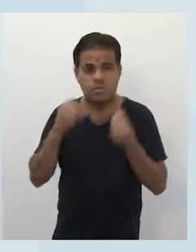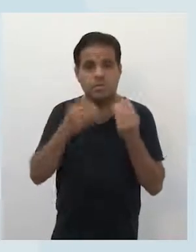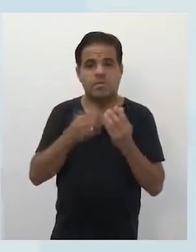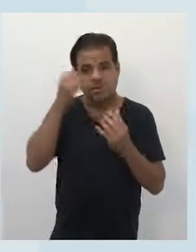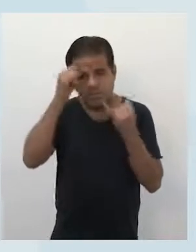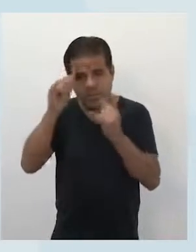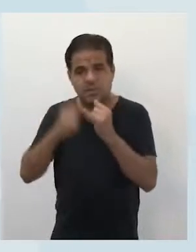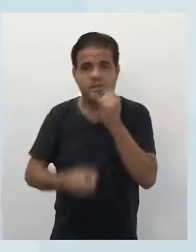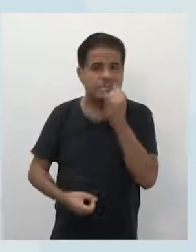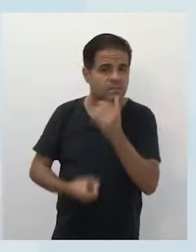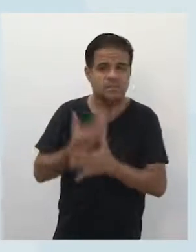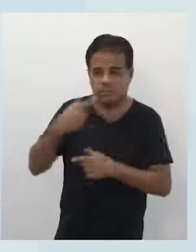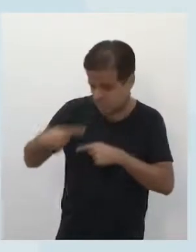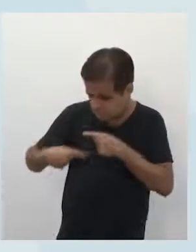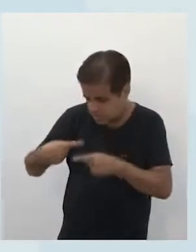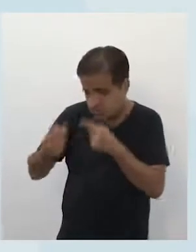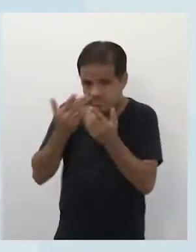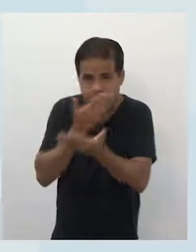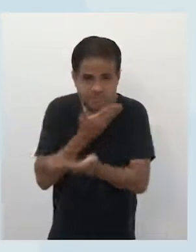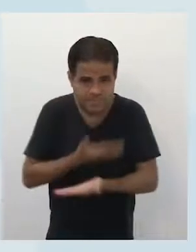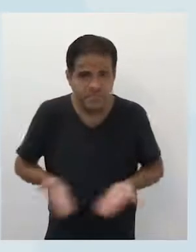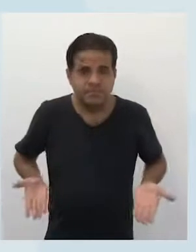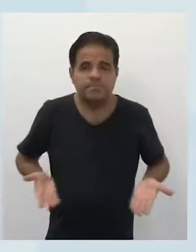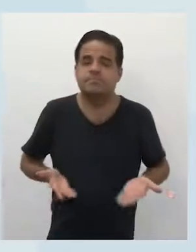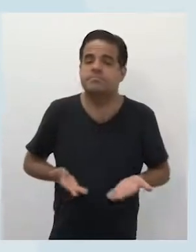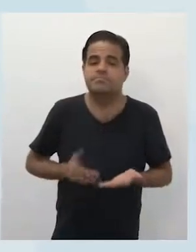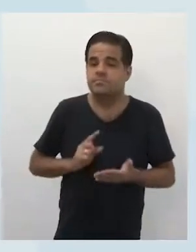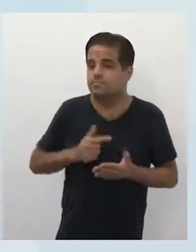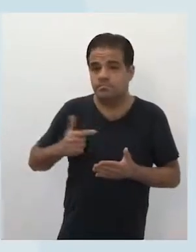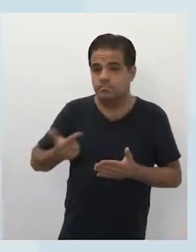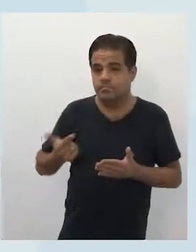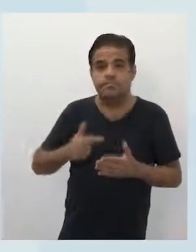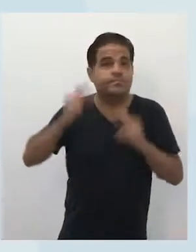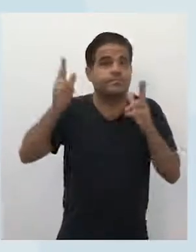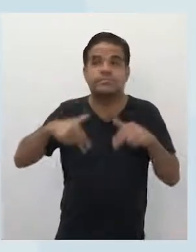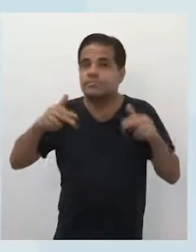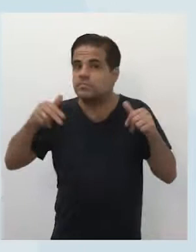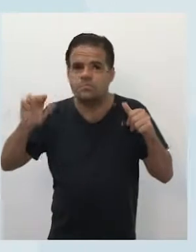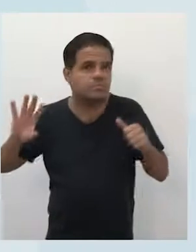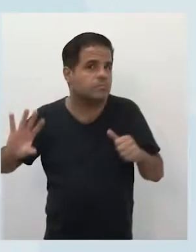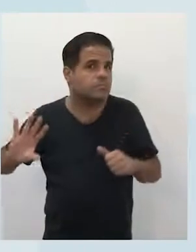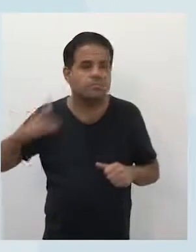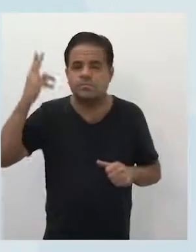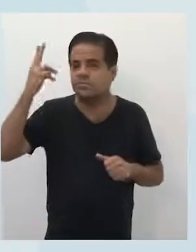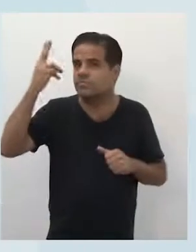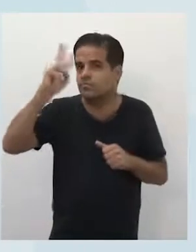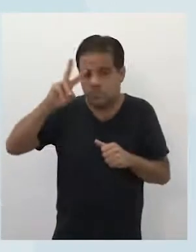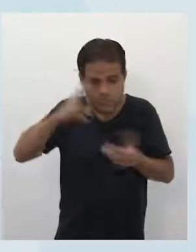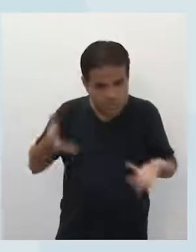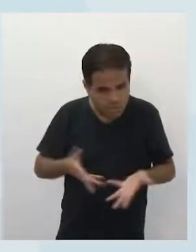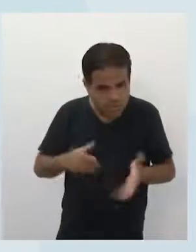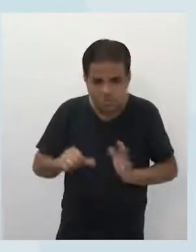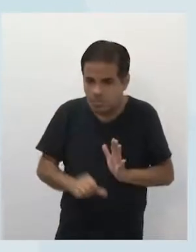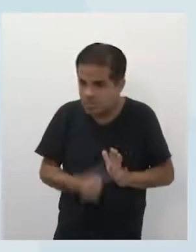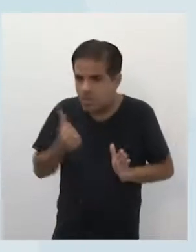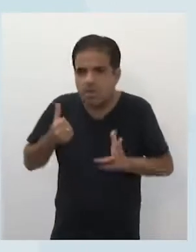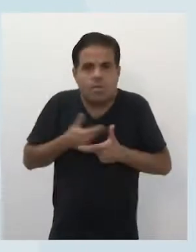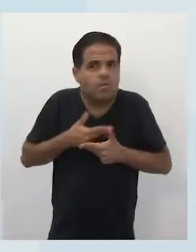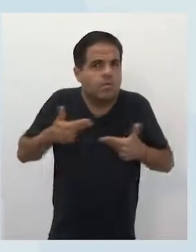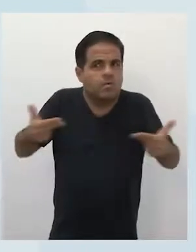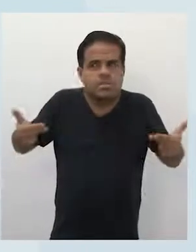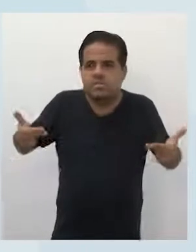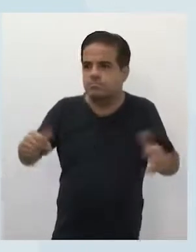surgimento de uma geração perdida. Isso. Então, sem precedentes, ou seja, nunca houve nada parecido com isso. É uma coisa de